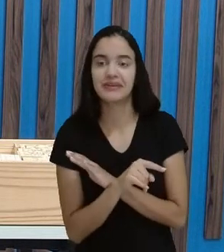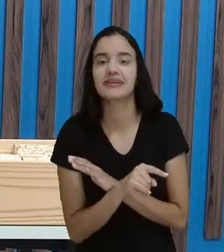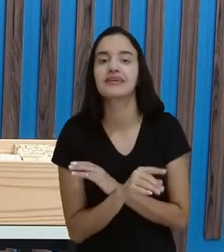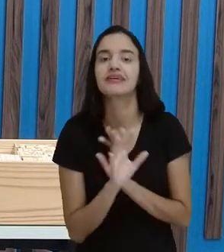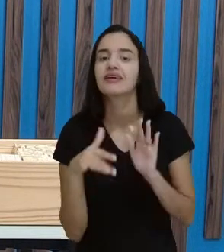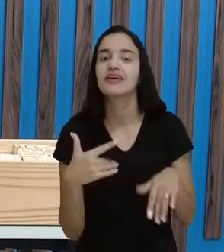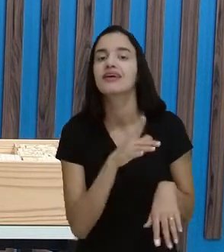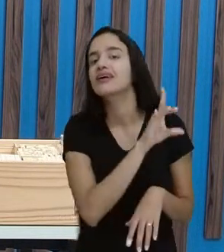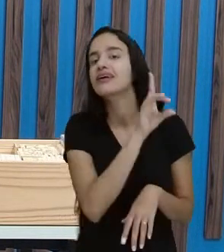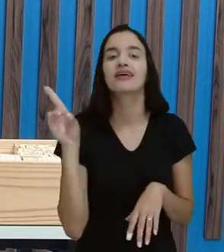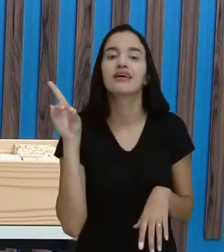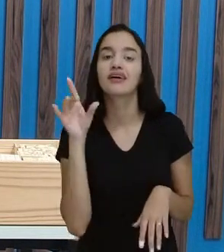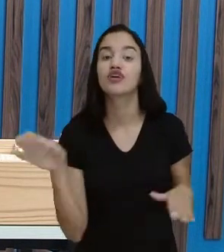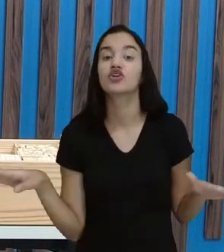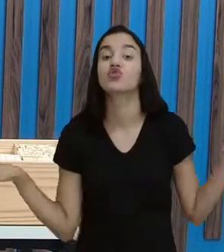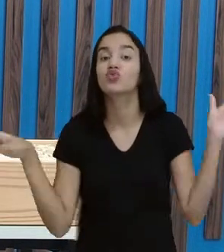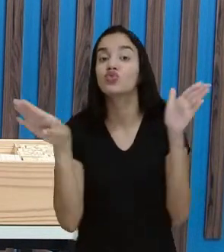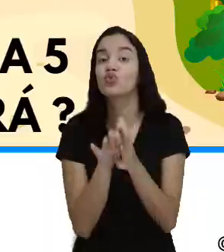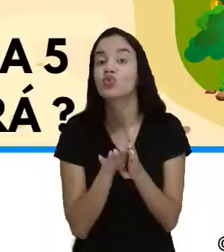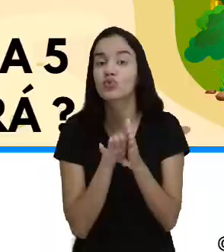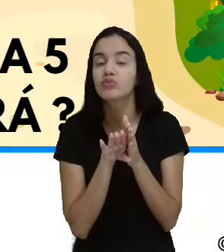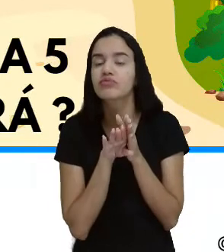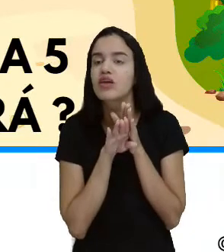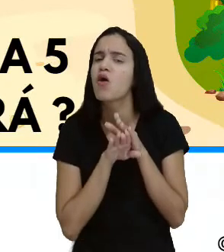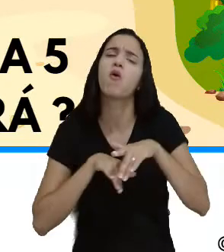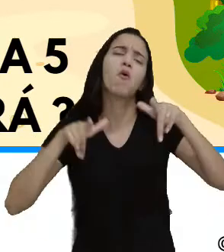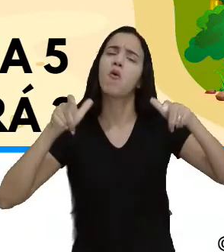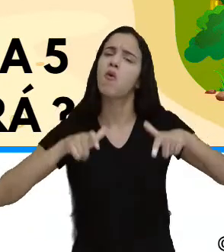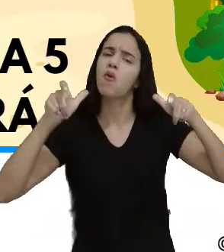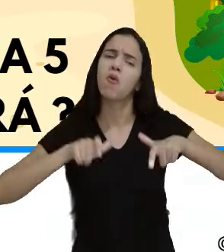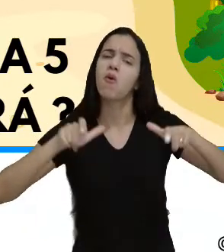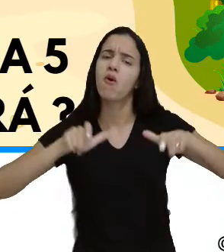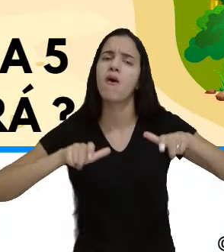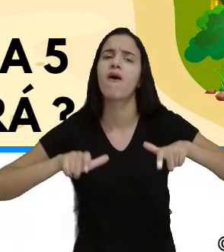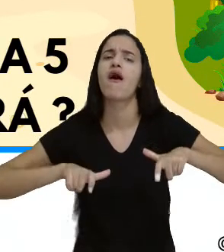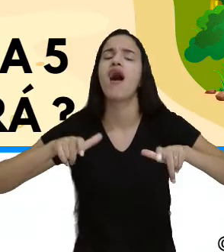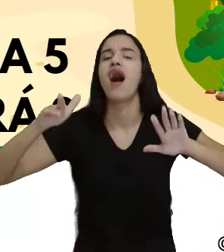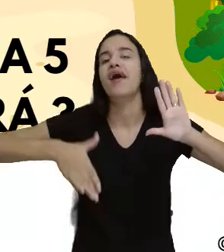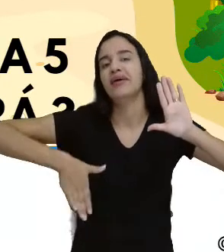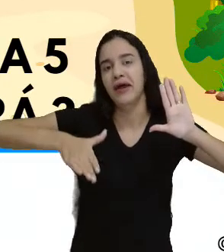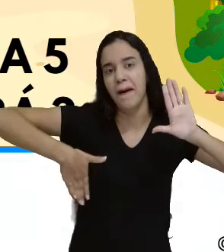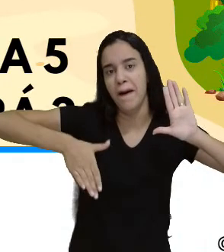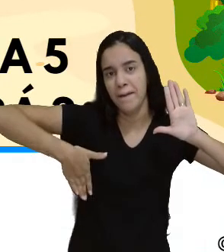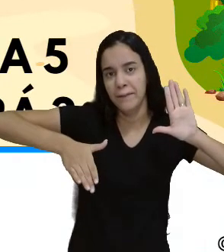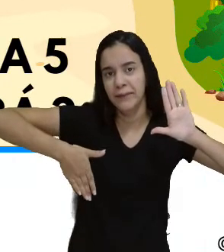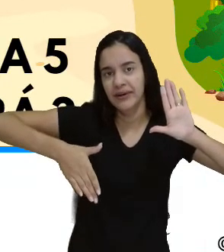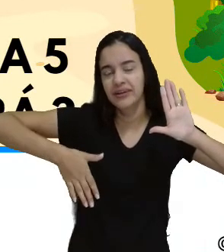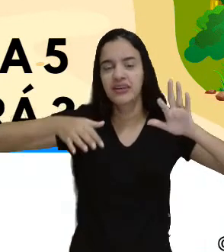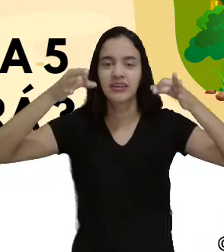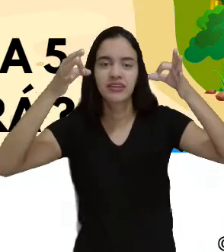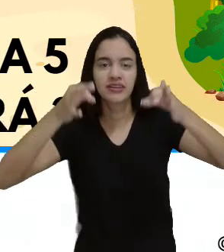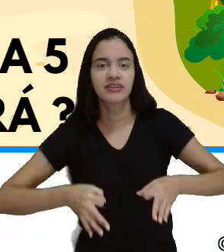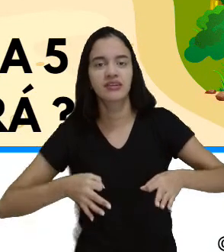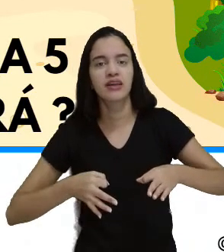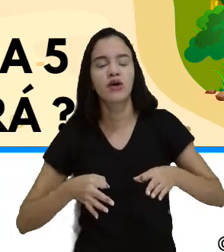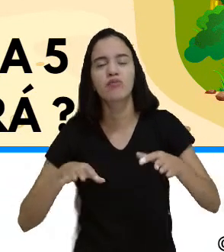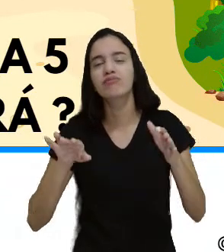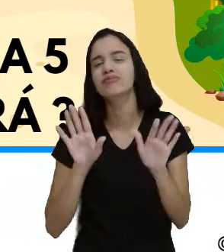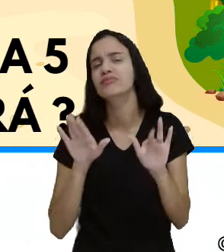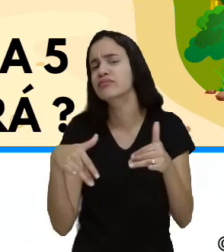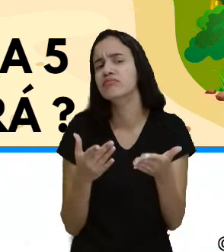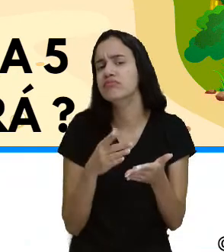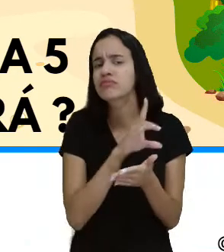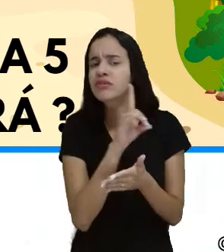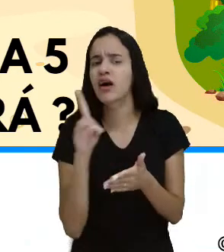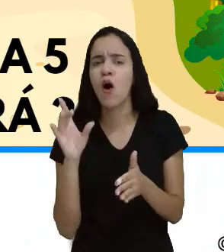que data ele chegará? Chegará onde? À praia, tá certo? Então, em que data ele vai chegar na